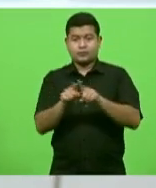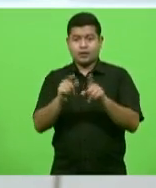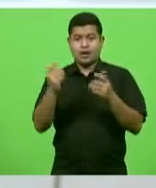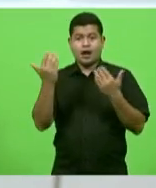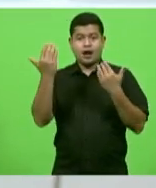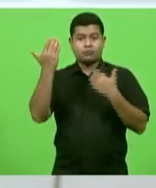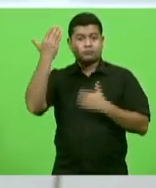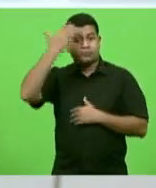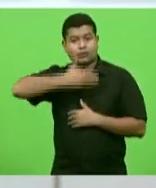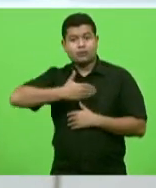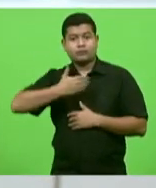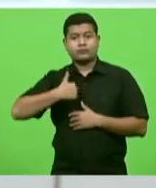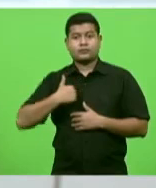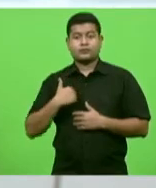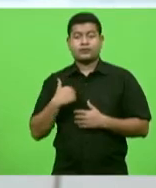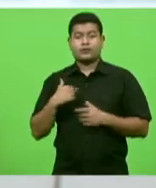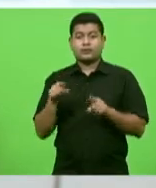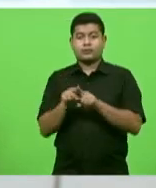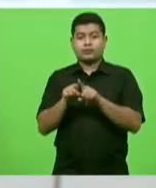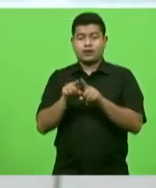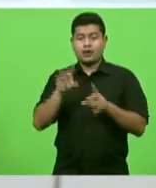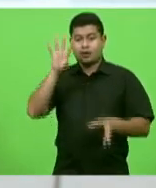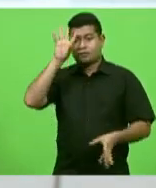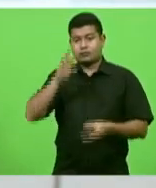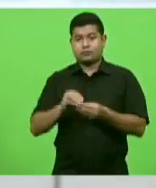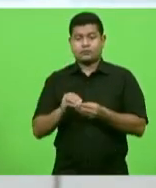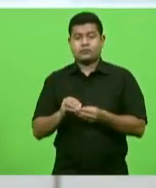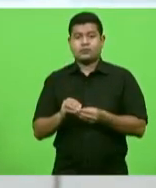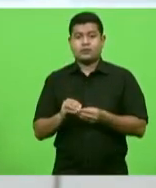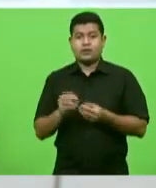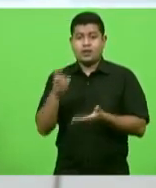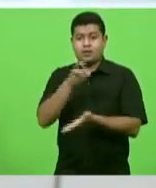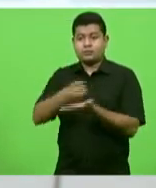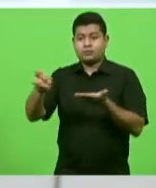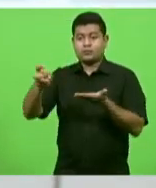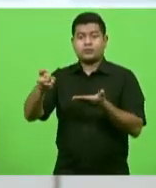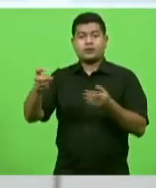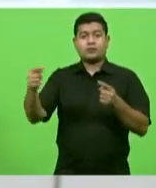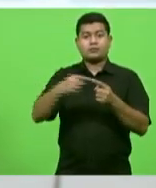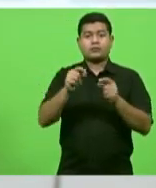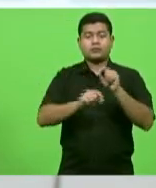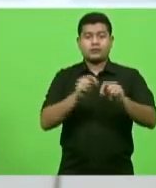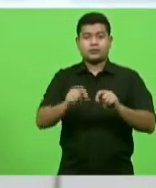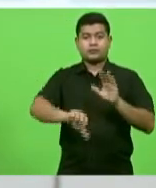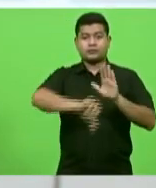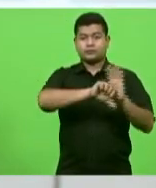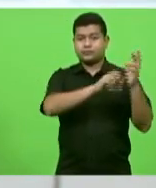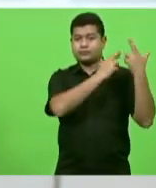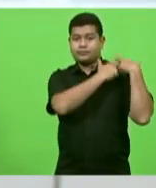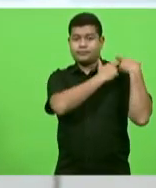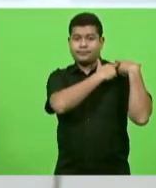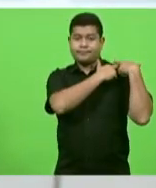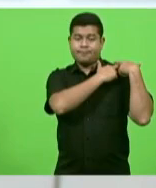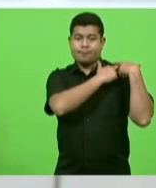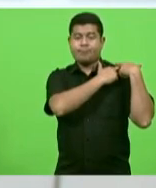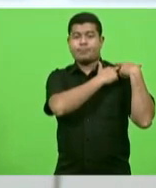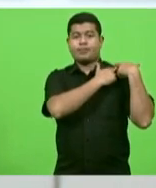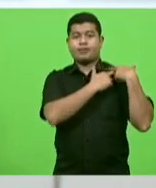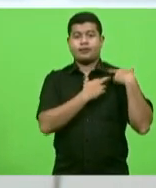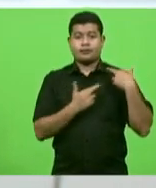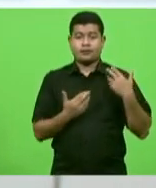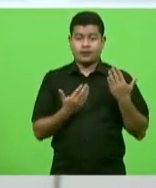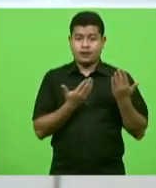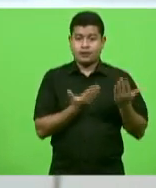conclusão fundamental se o impeachment dos crimes de responsabilidade considerados com